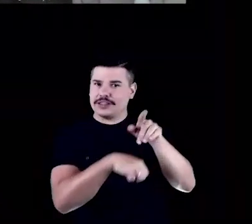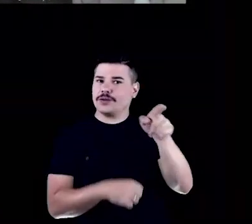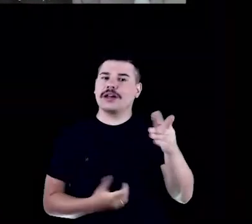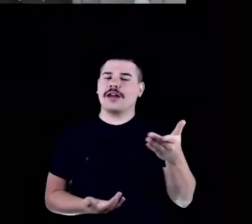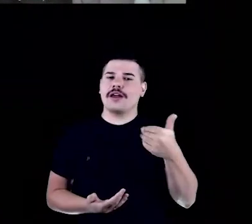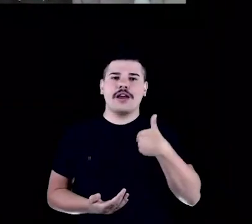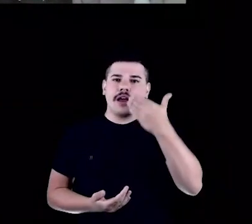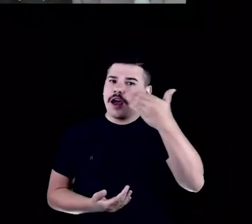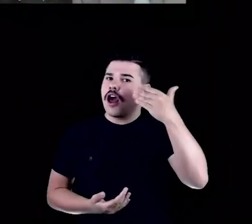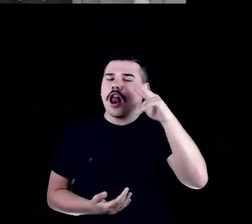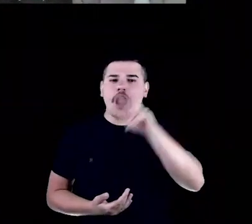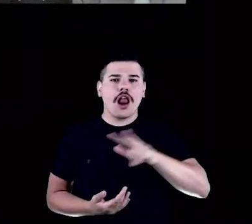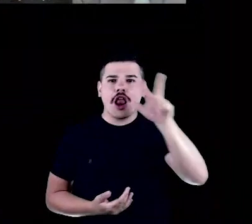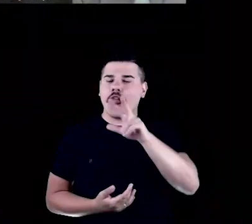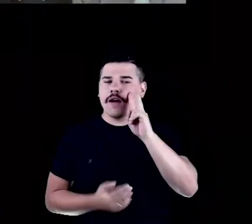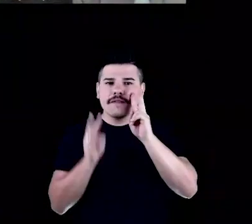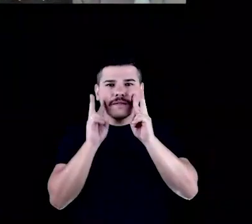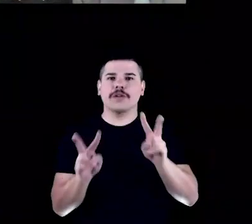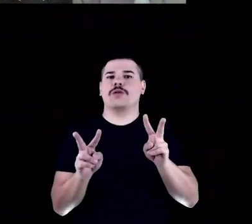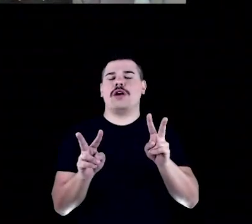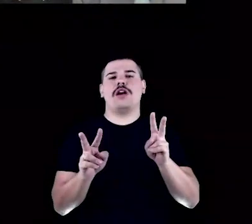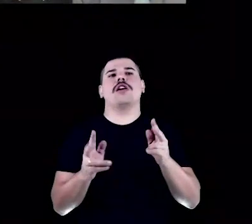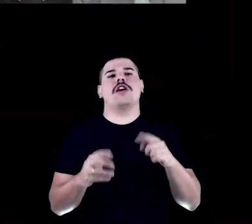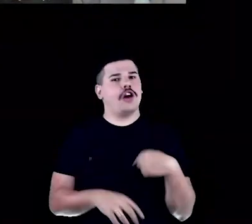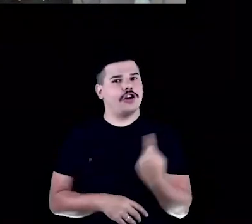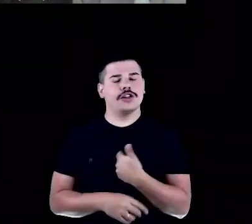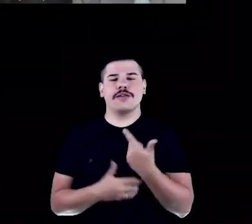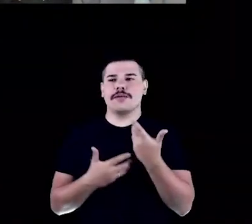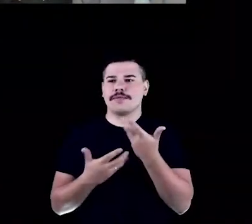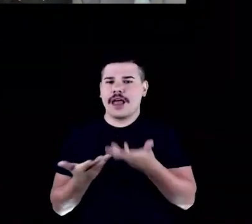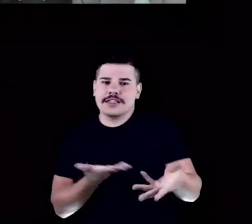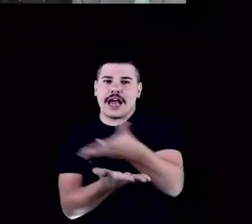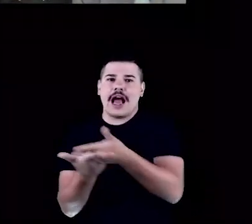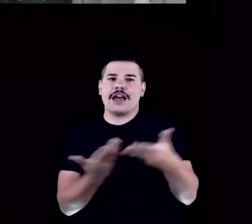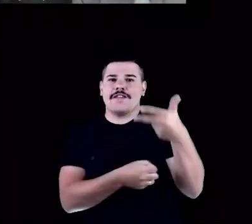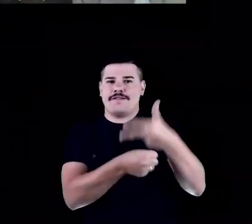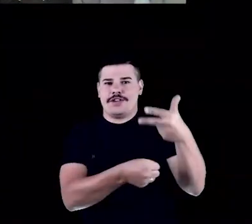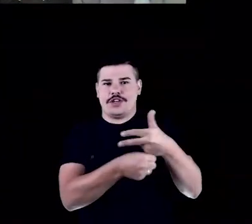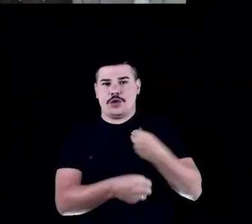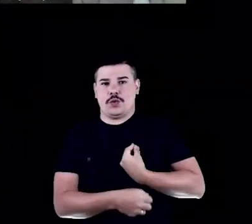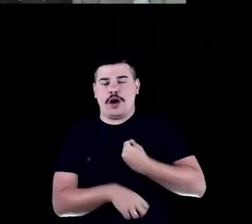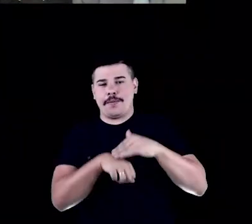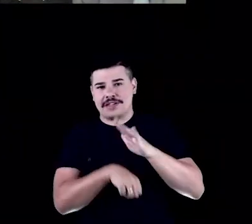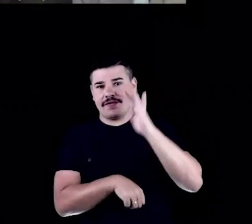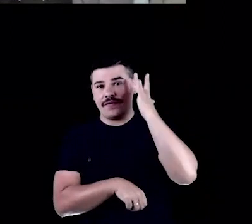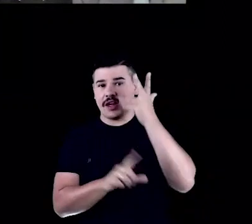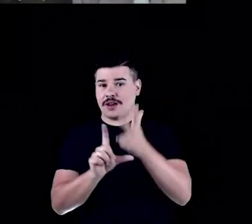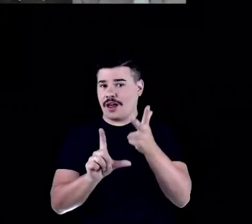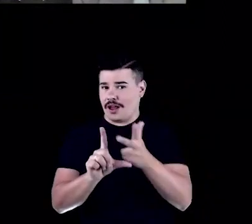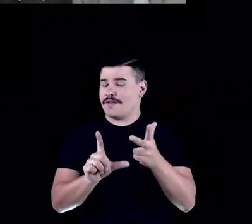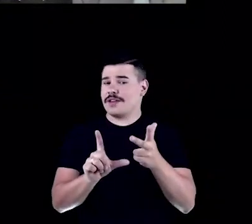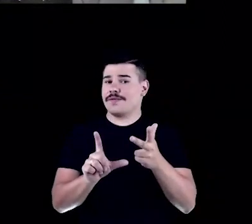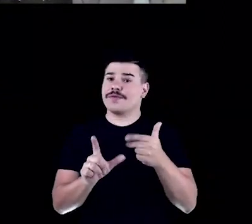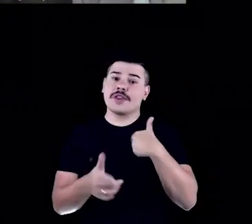mais prováveis é que a gente vá assumir mais esses ambientes virtuais, né? E é uma coisa que me preocupa,